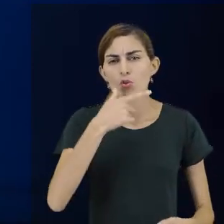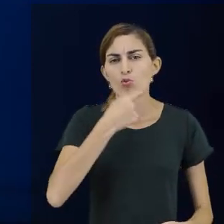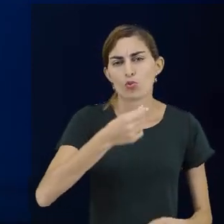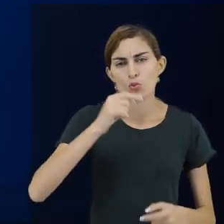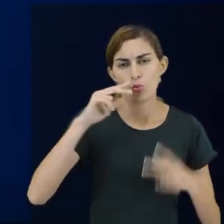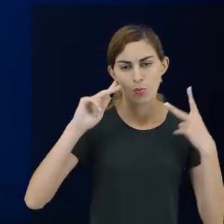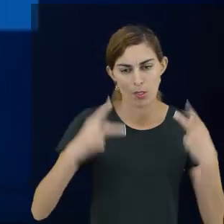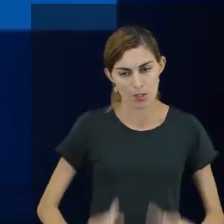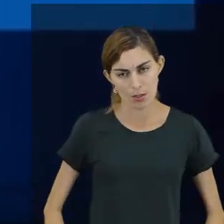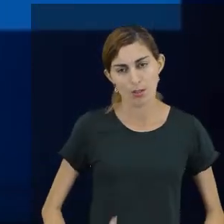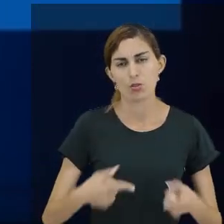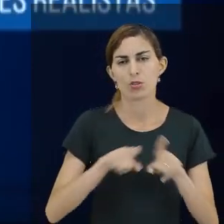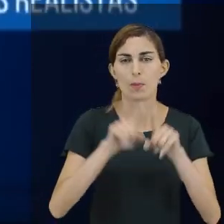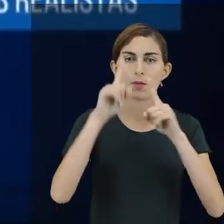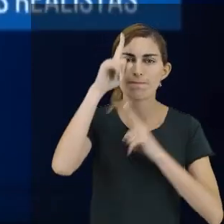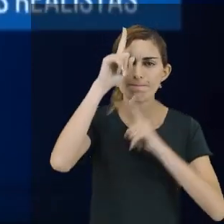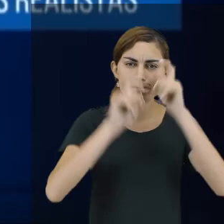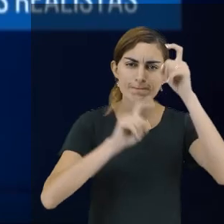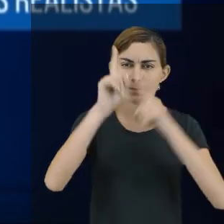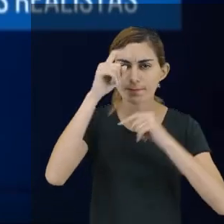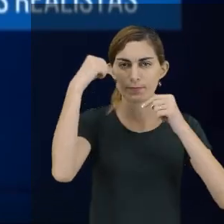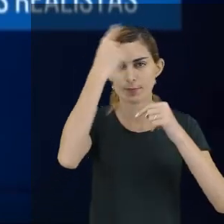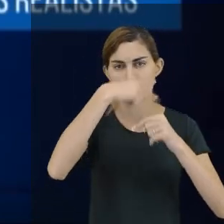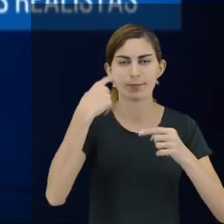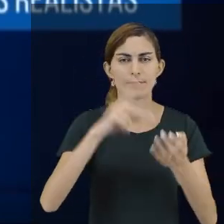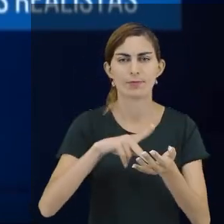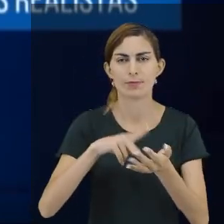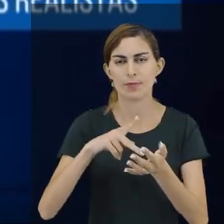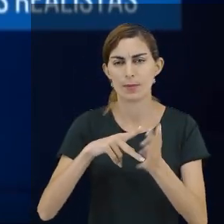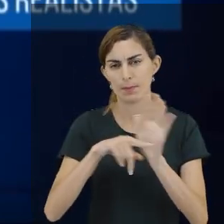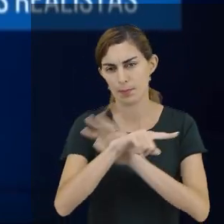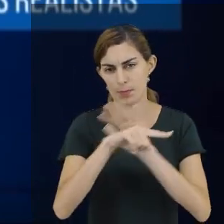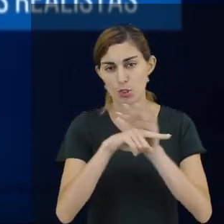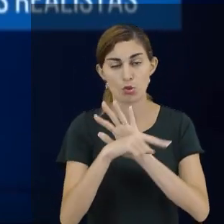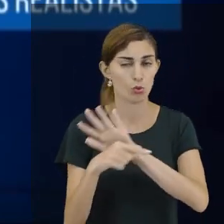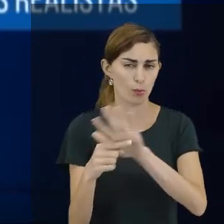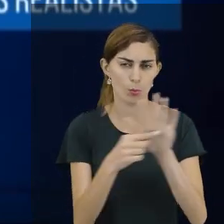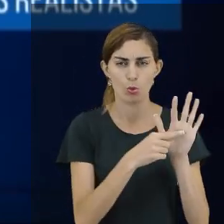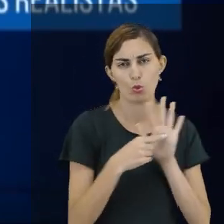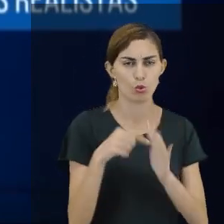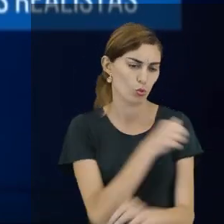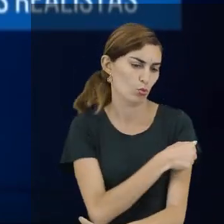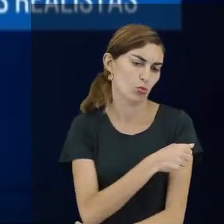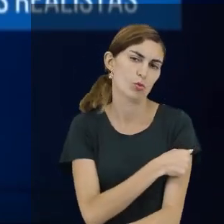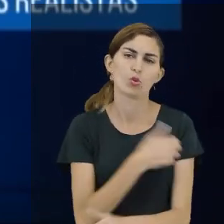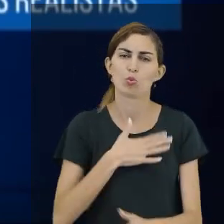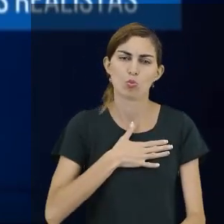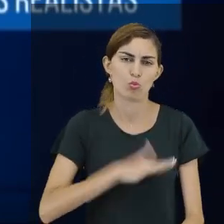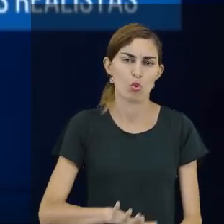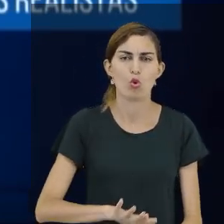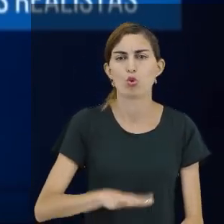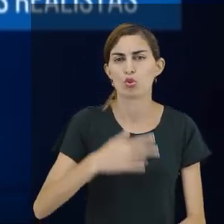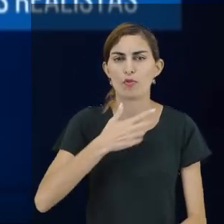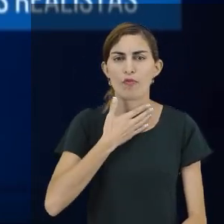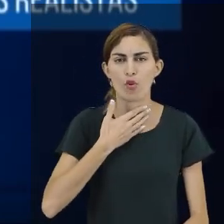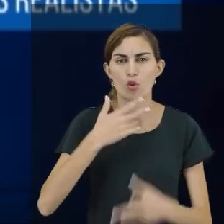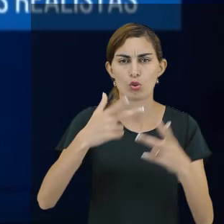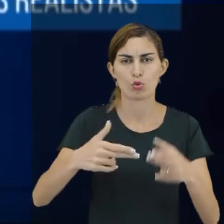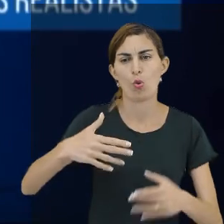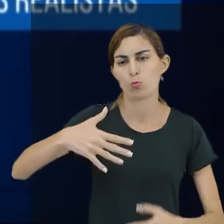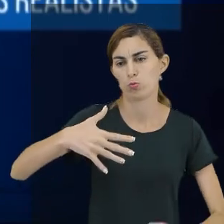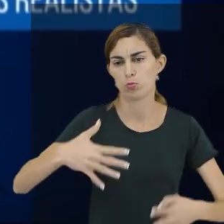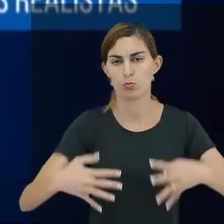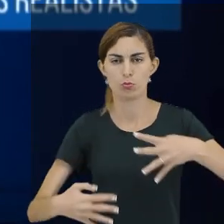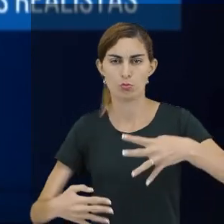vozes humanas, além de gestos e expressões realistas. Pesquisas têm mostrado que estudantes não gostam de vozes com